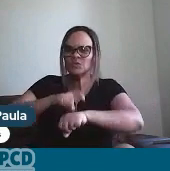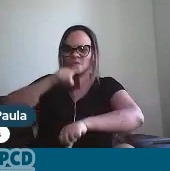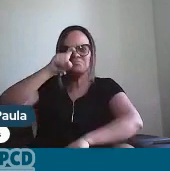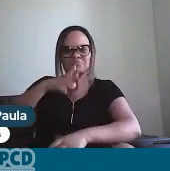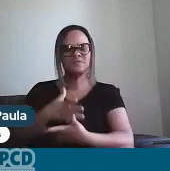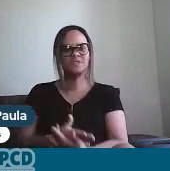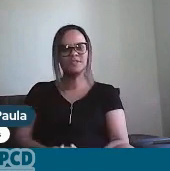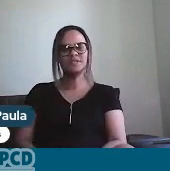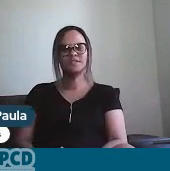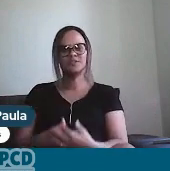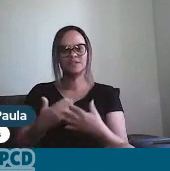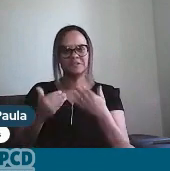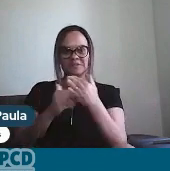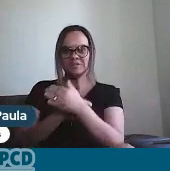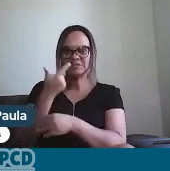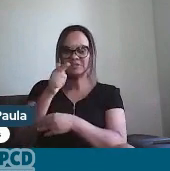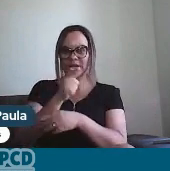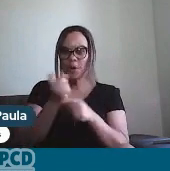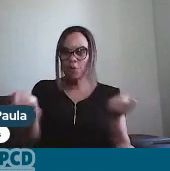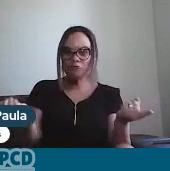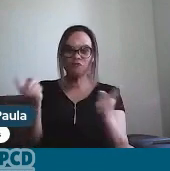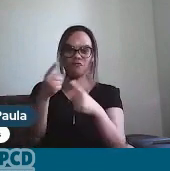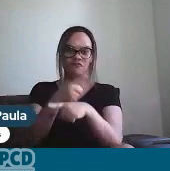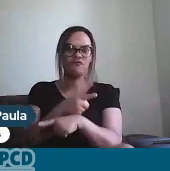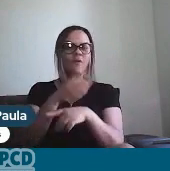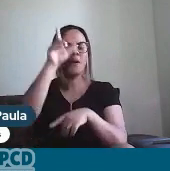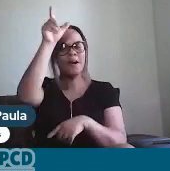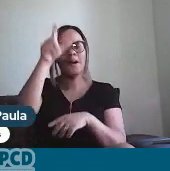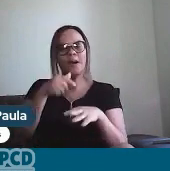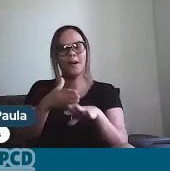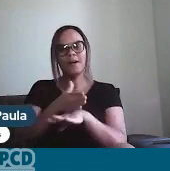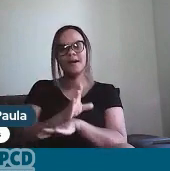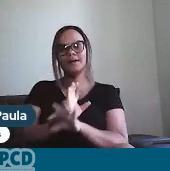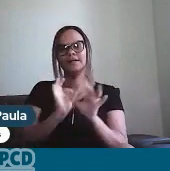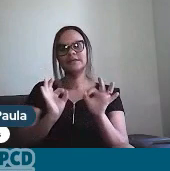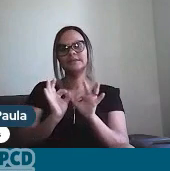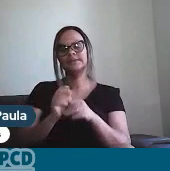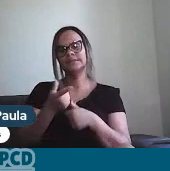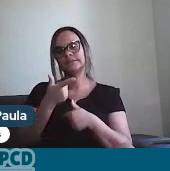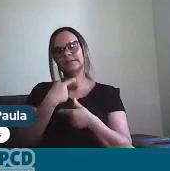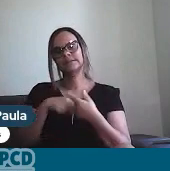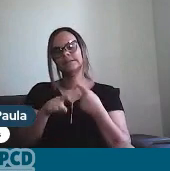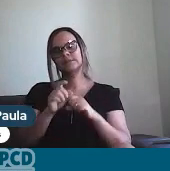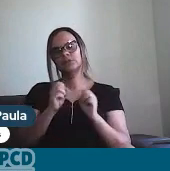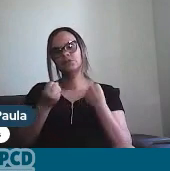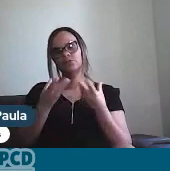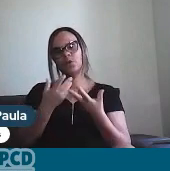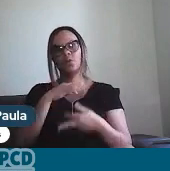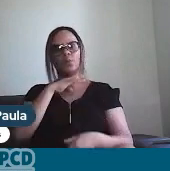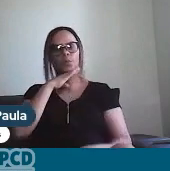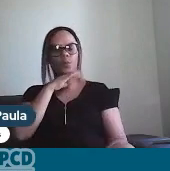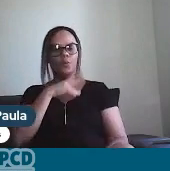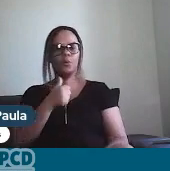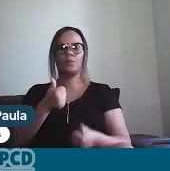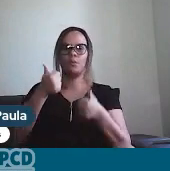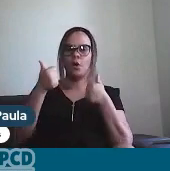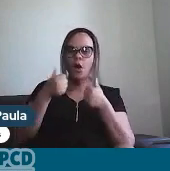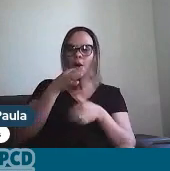de segredinho. A ideia agora é o contrário. É que as pessoas de fato participem e coloquem lá o que elas veem de bom, de ruim, sugestões de